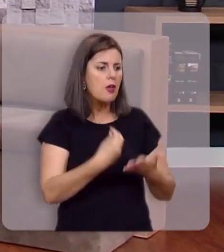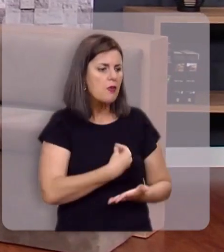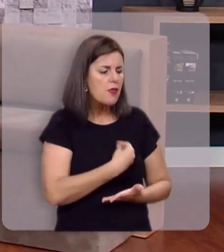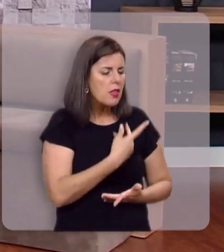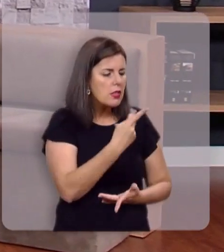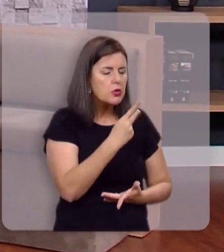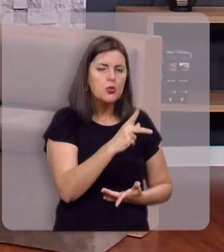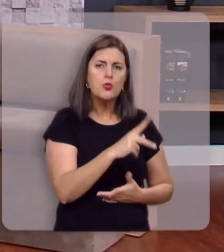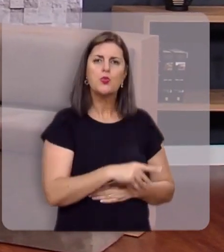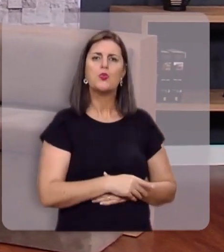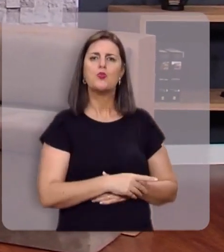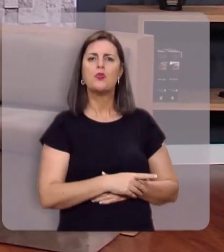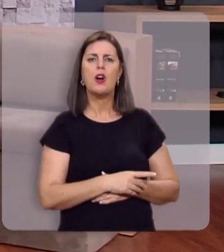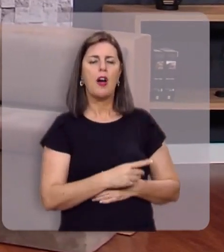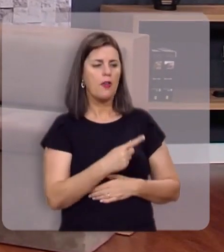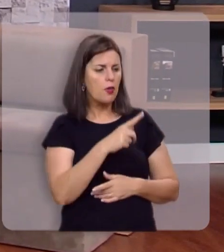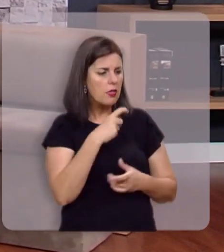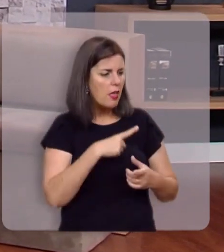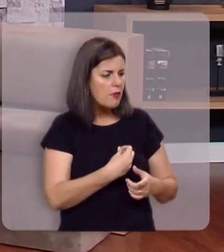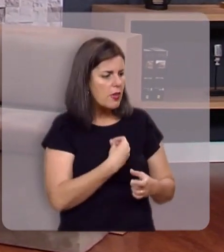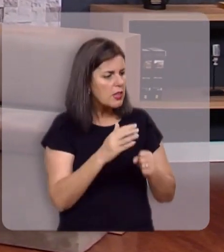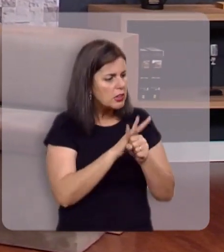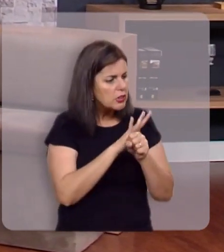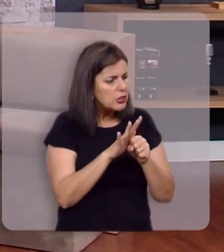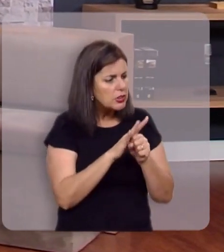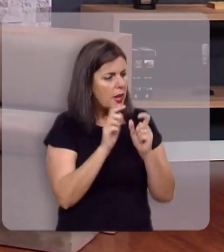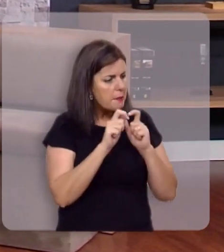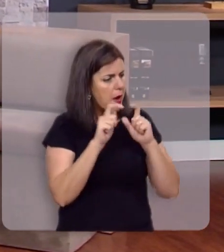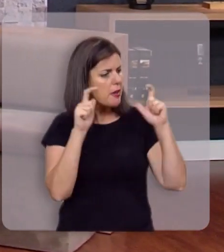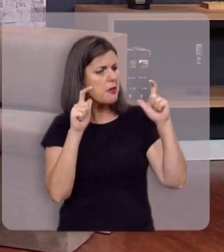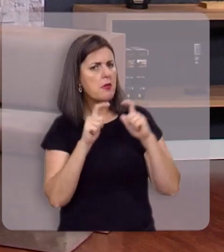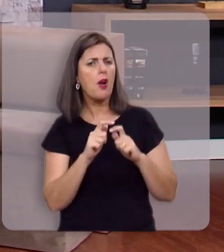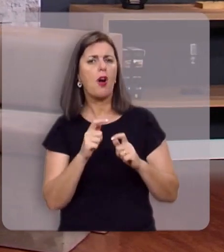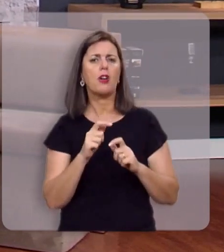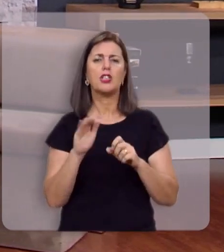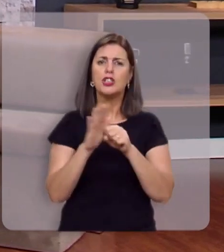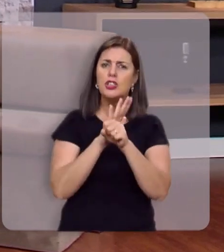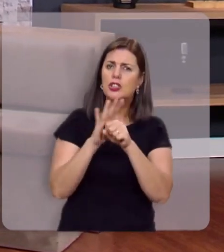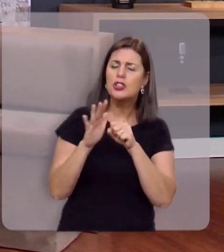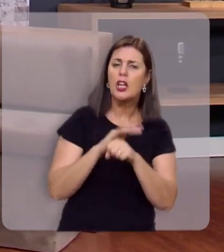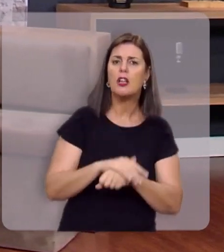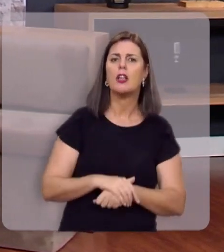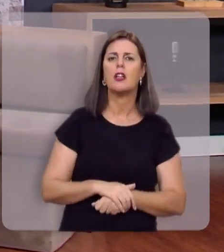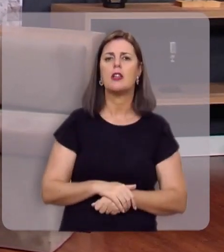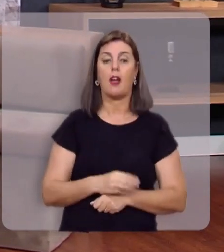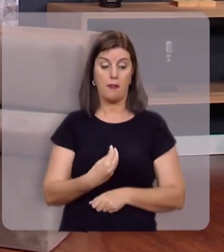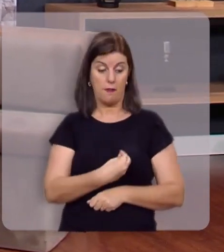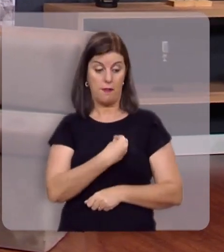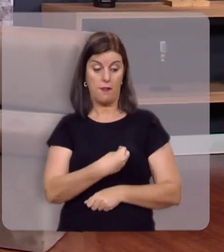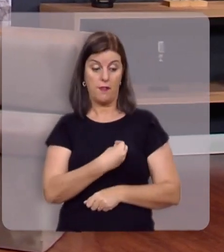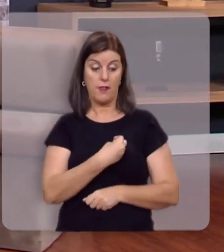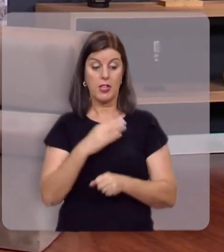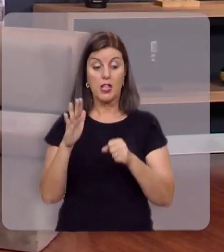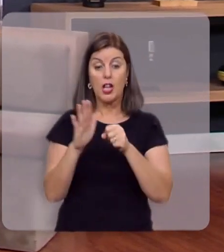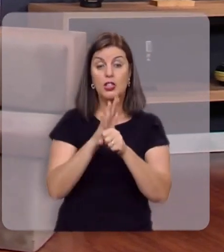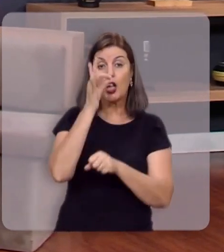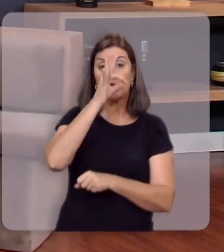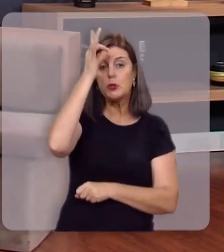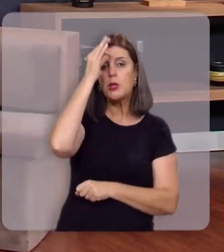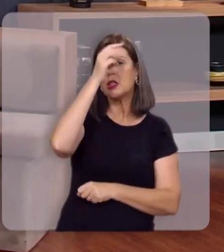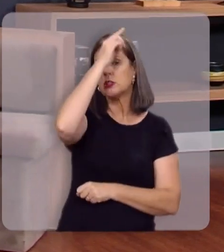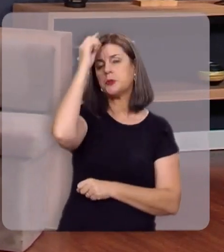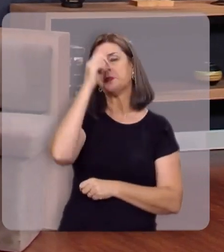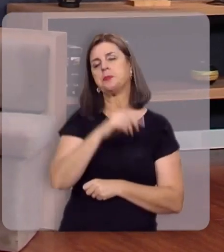da sua vida. Eu não abro mão que você tenha uma vida plena, maiúscula, abundante, a vida plena